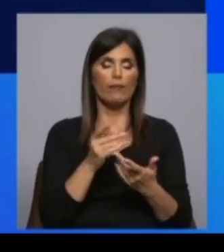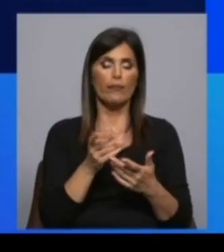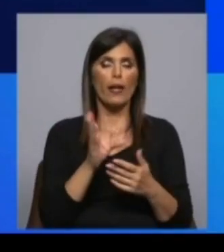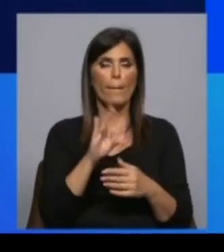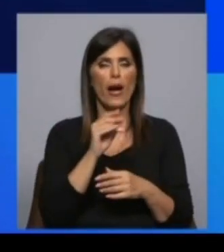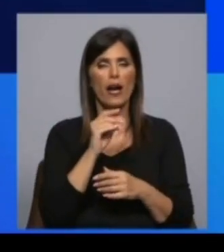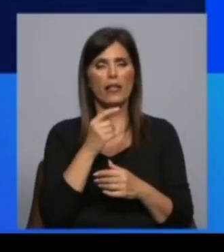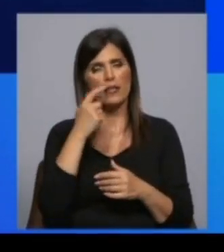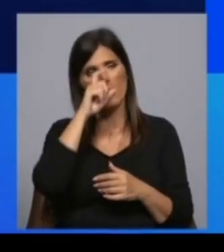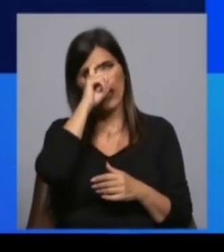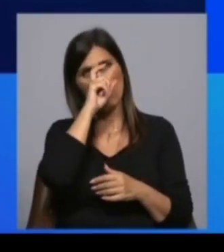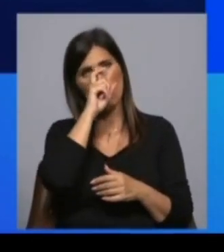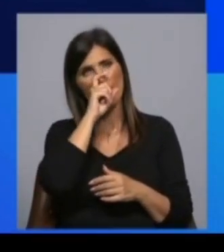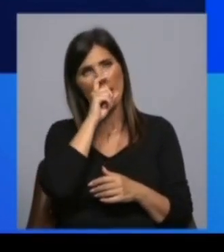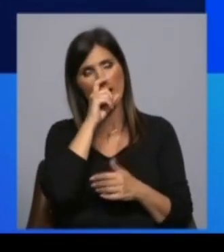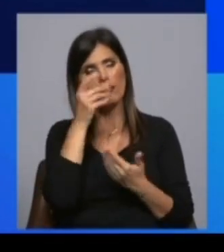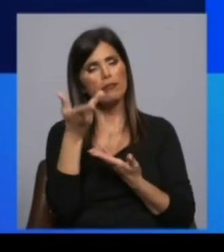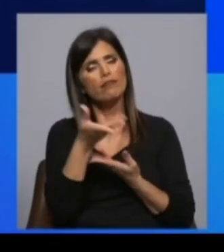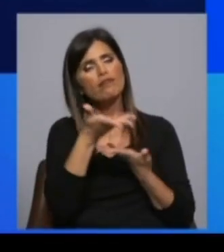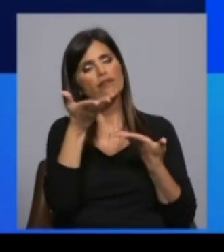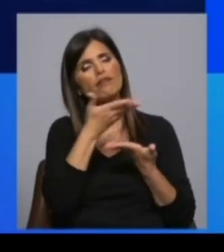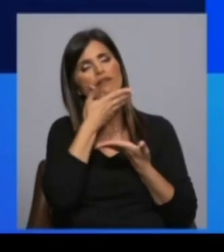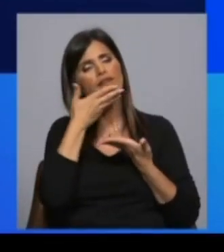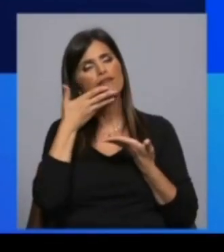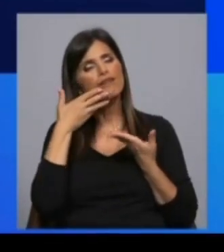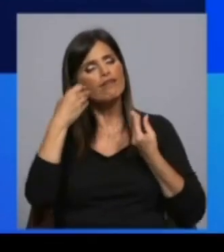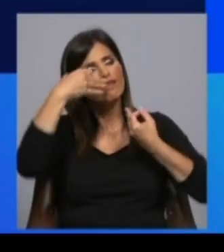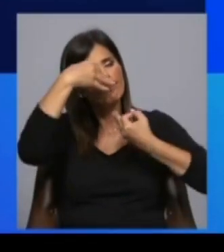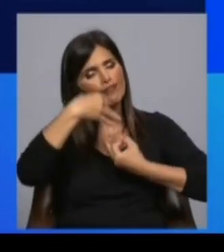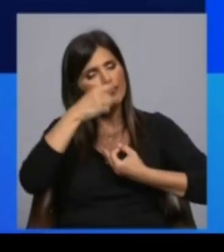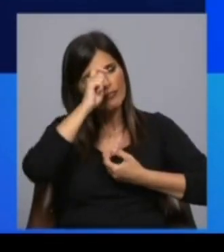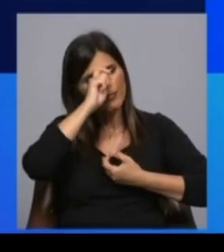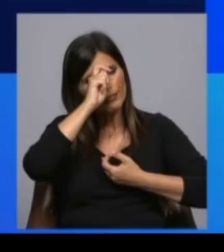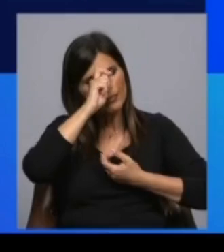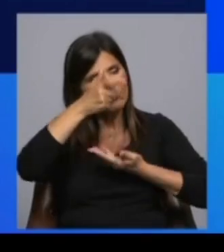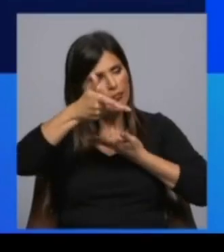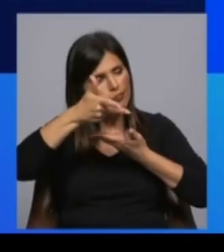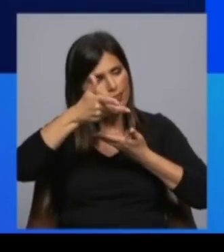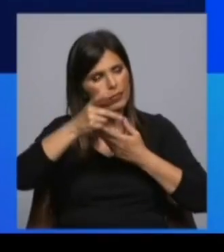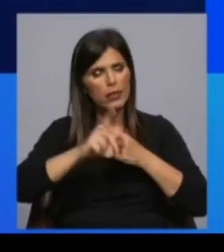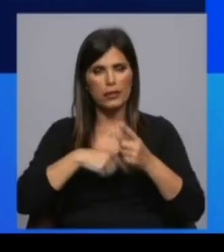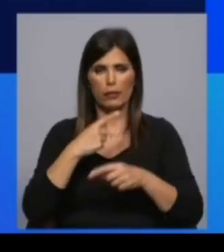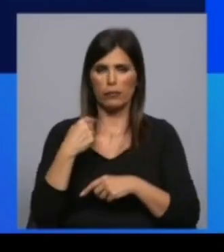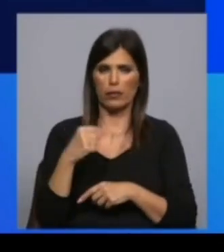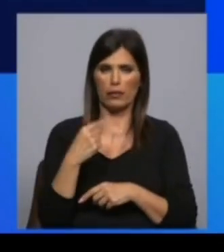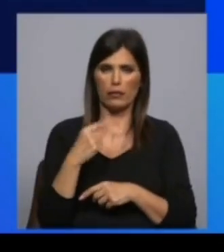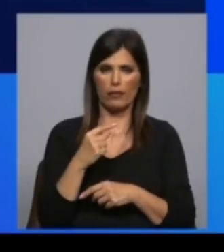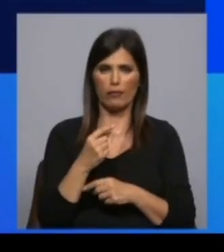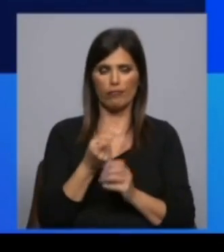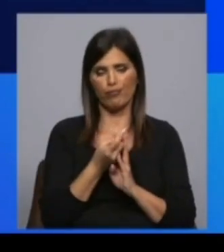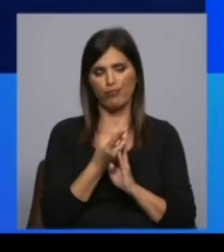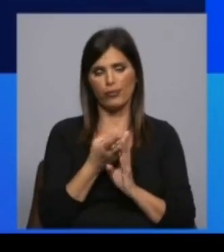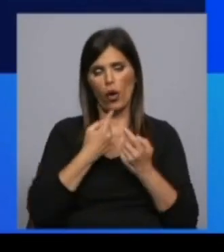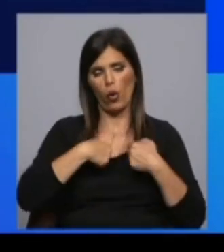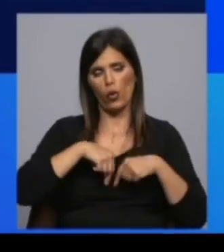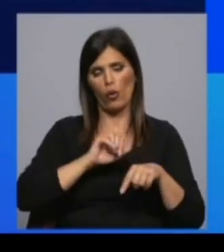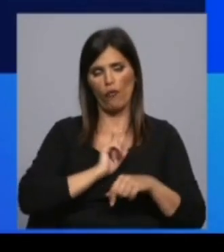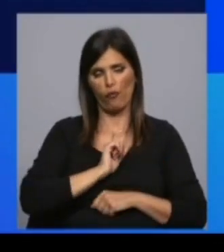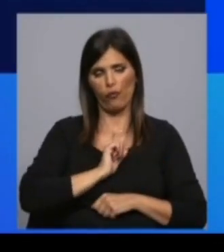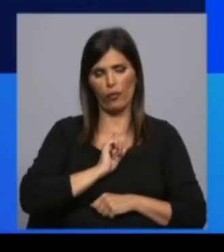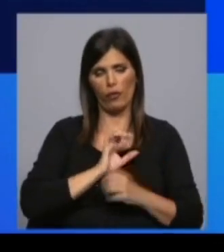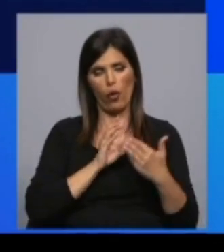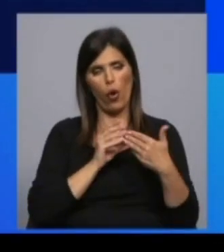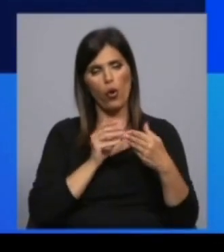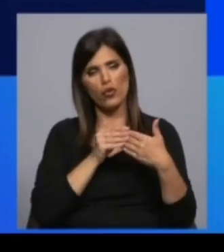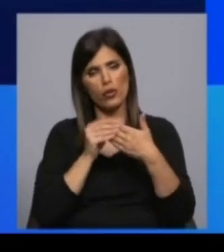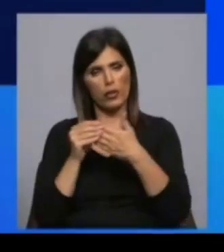mais vinha a minha memória a cordialidade a urbanidade e o respeito mútuo que sempre imperou nas minhas múltiplas reuniões com